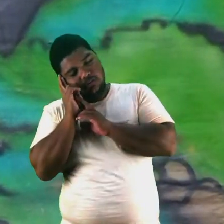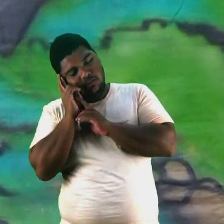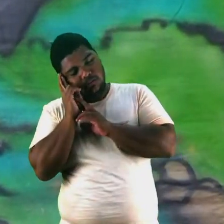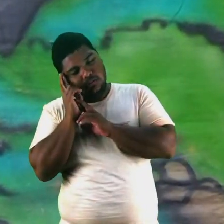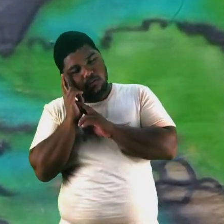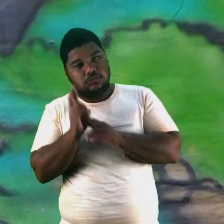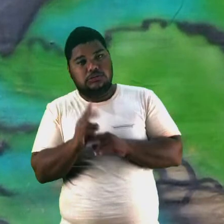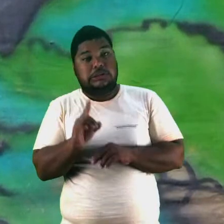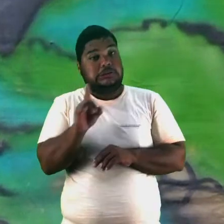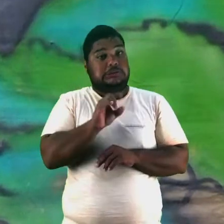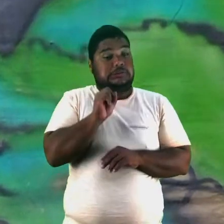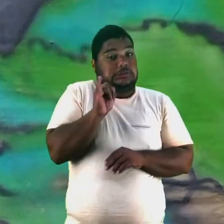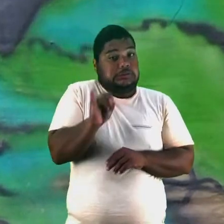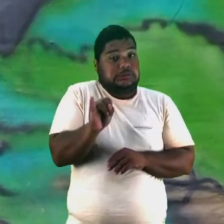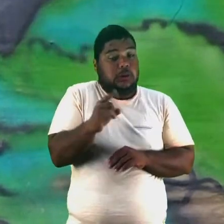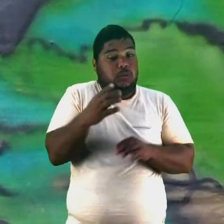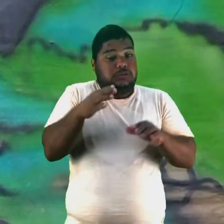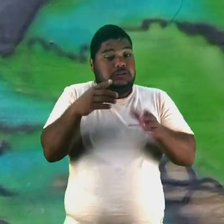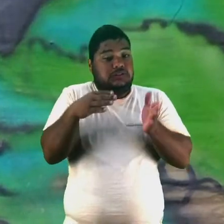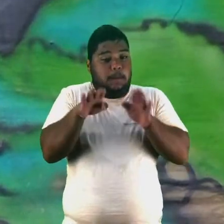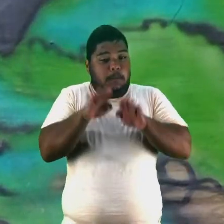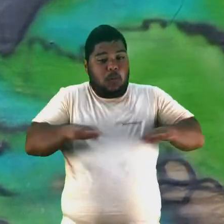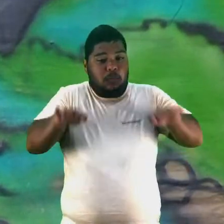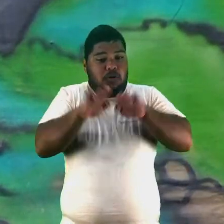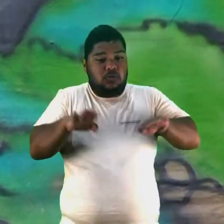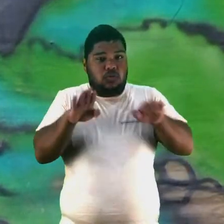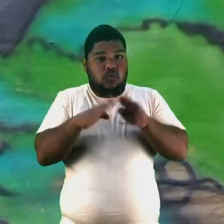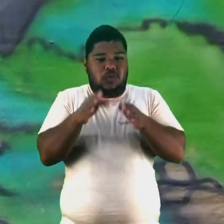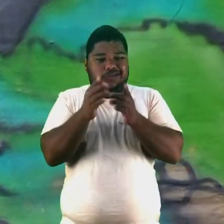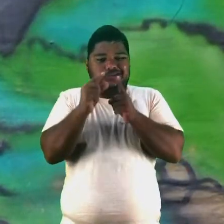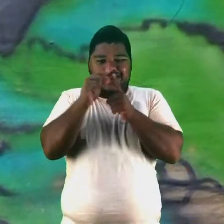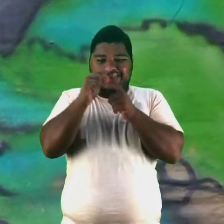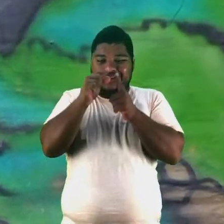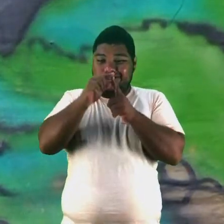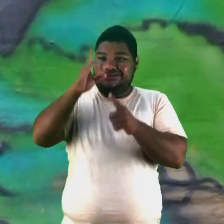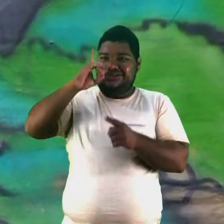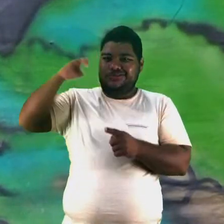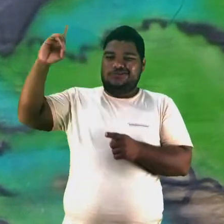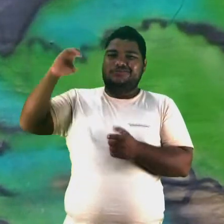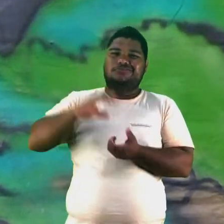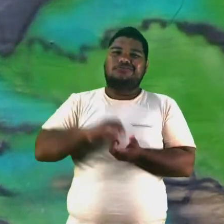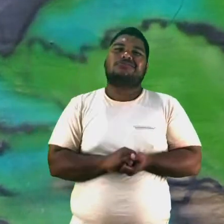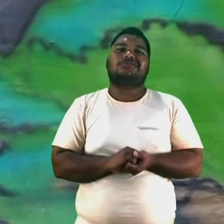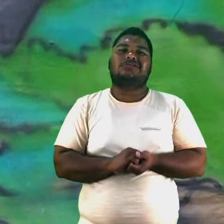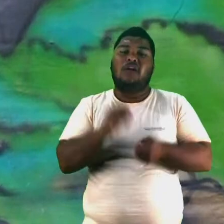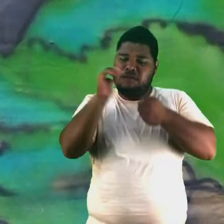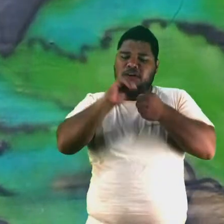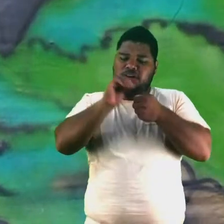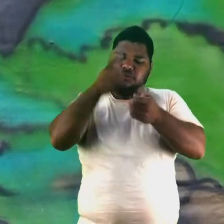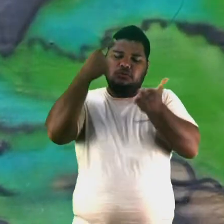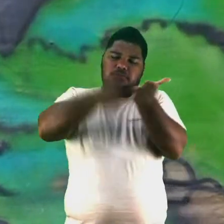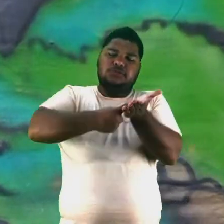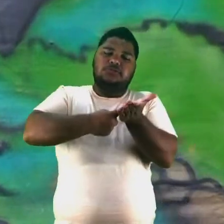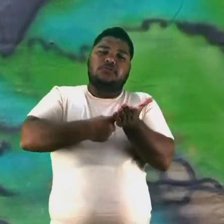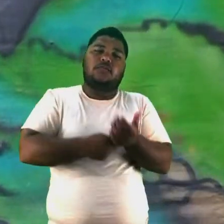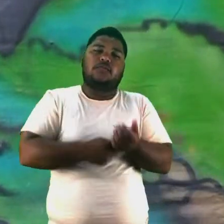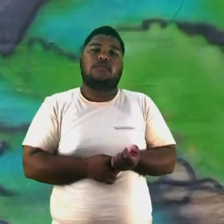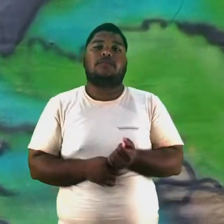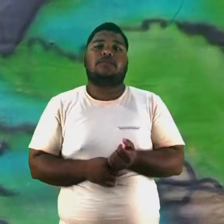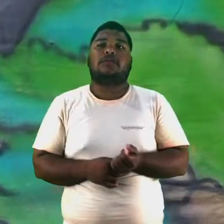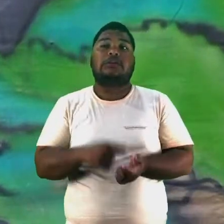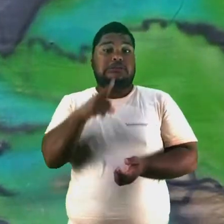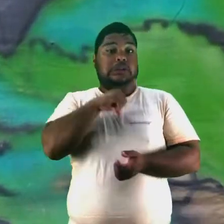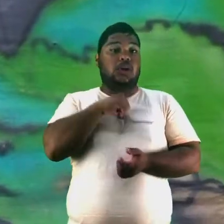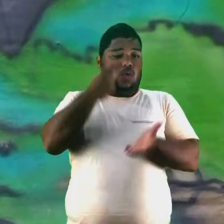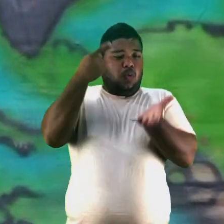se não tiver tido um momento com as Escrituras. Faça um compromisso. Assuma um compromisso com